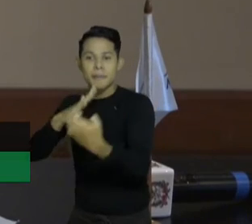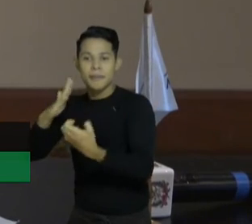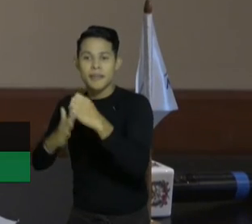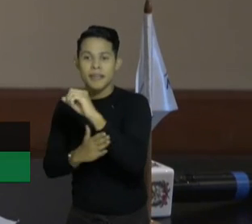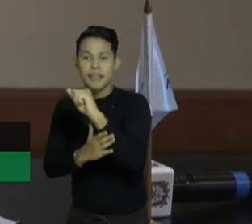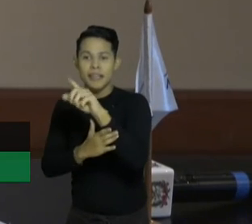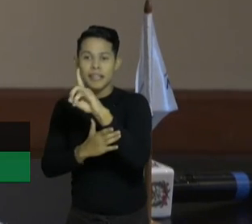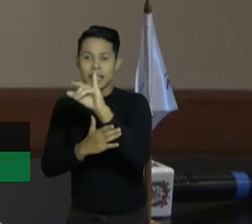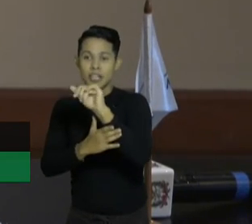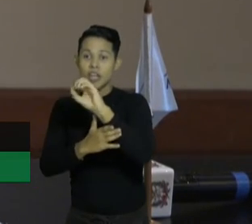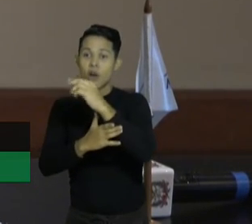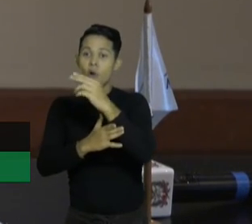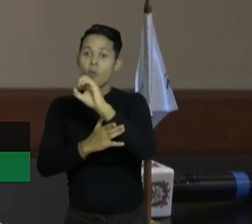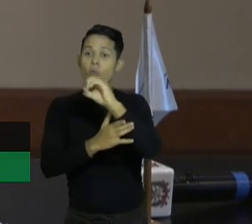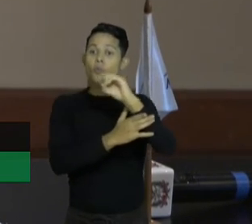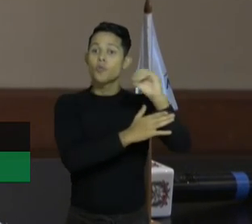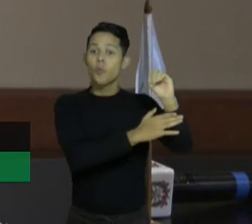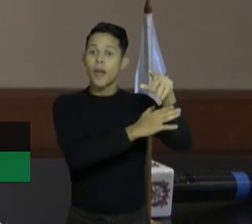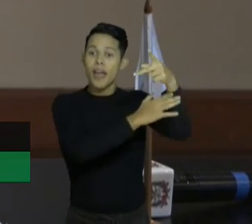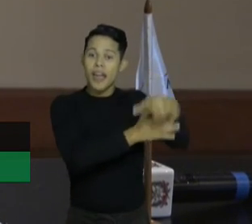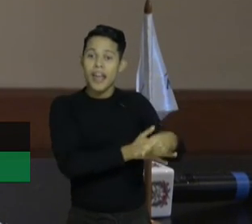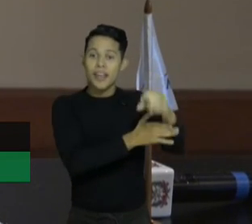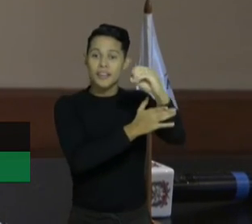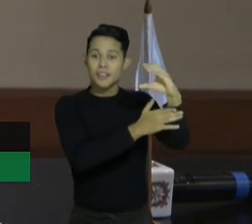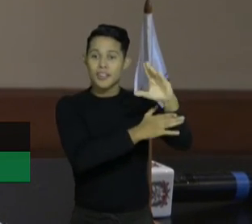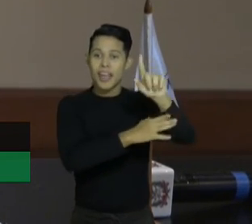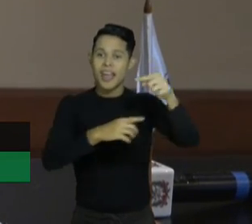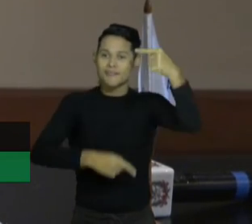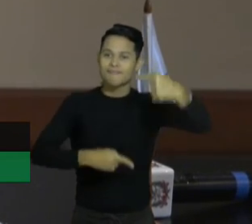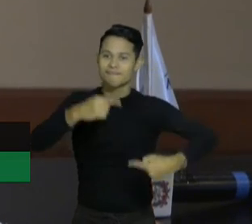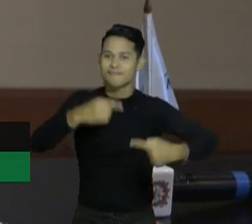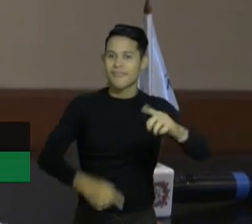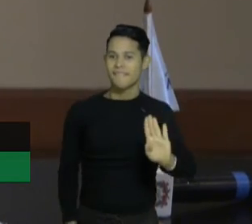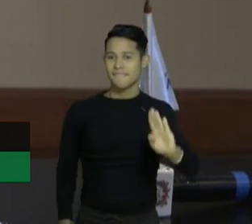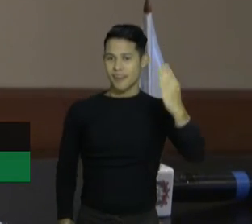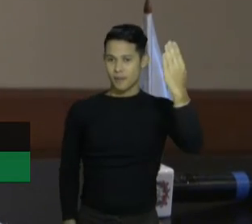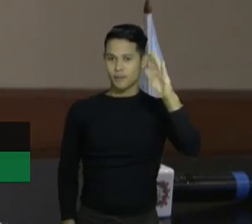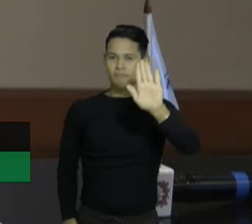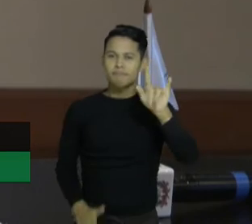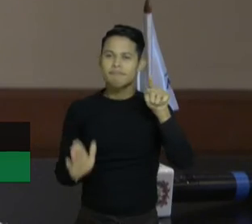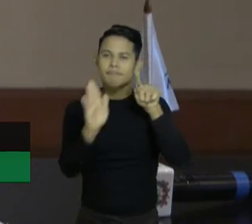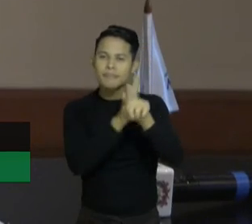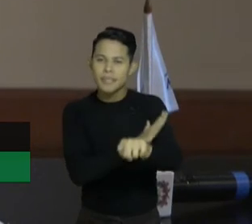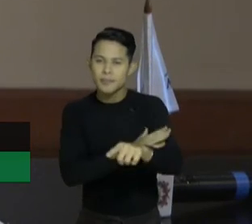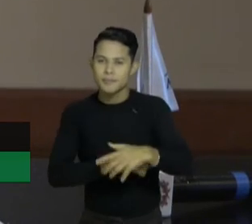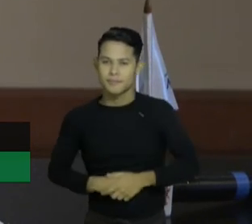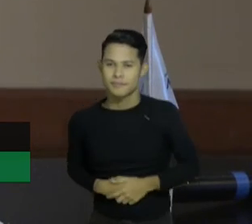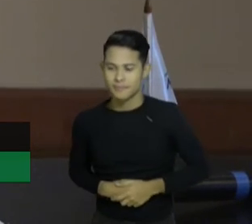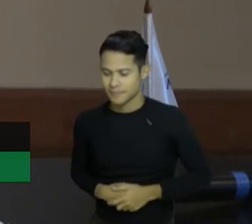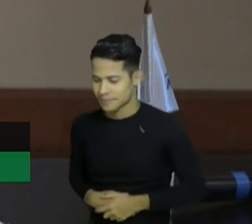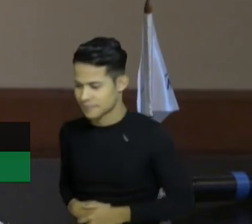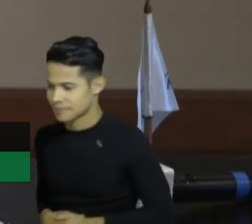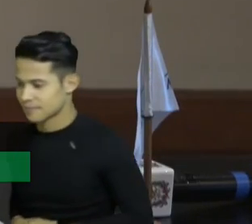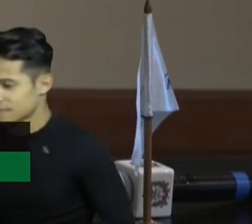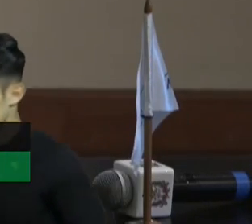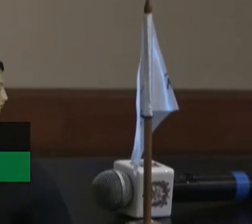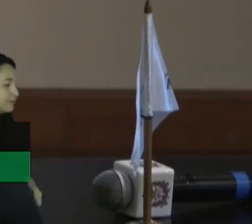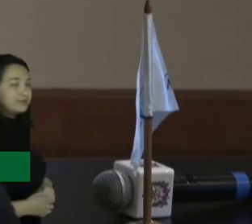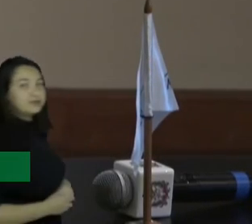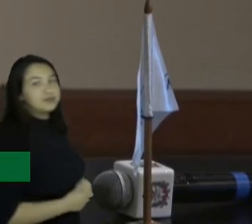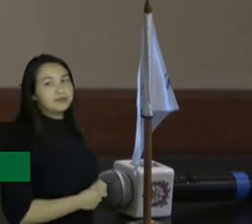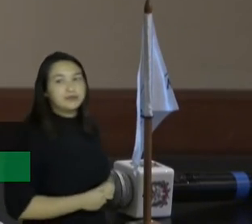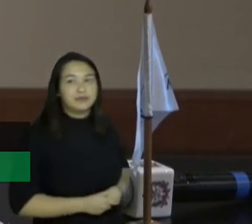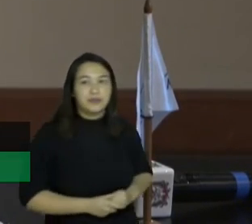Oeste Catarinense para vocês verem então é um falso debate agora vou lá a pergunta os eh modelo aí de inserção